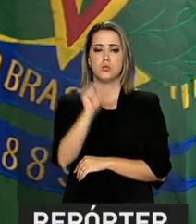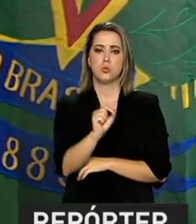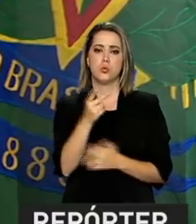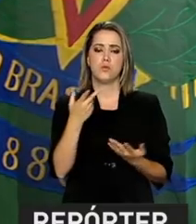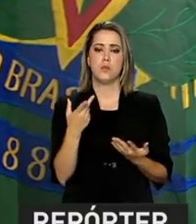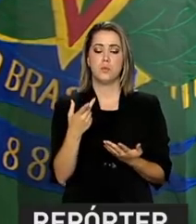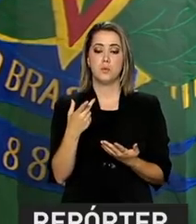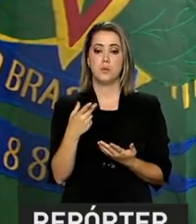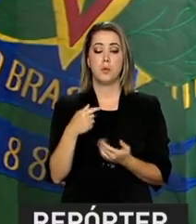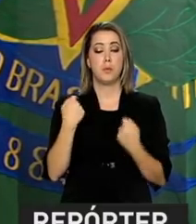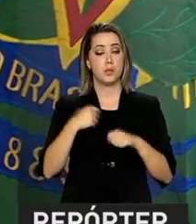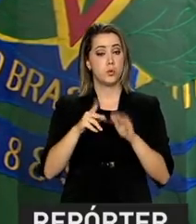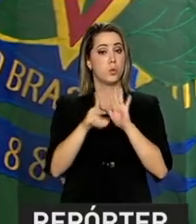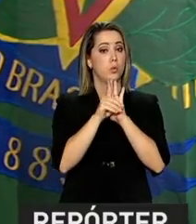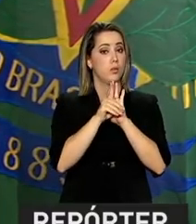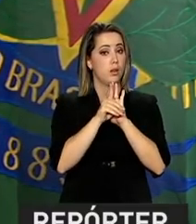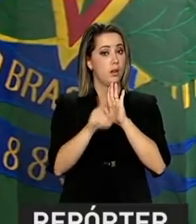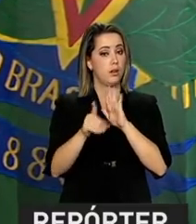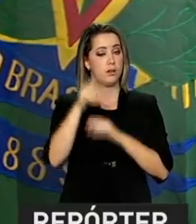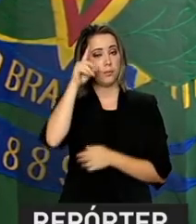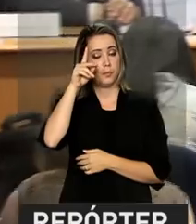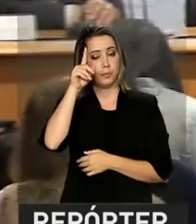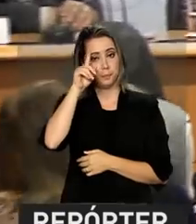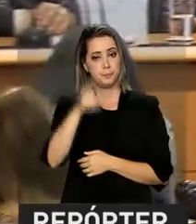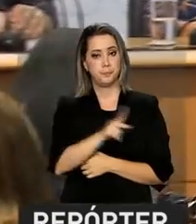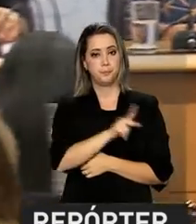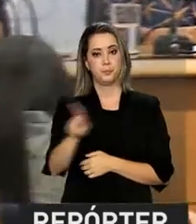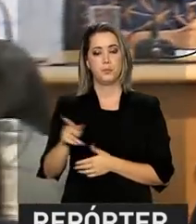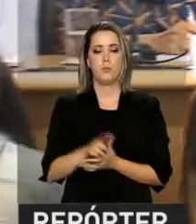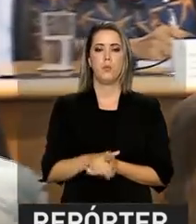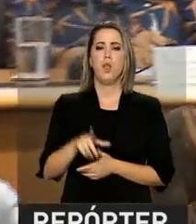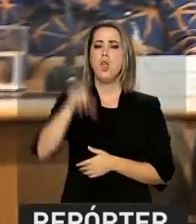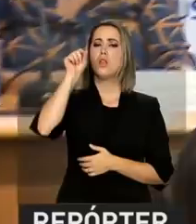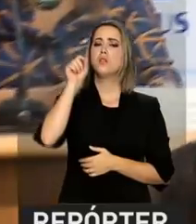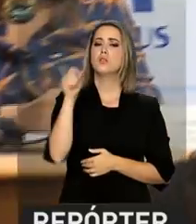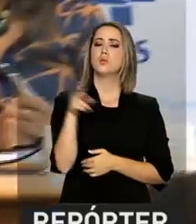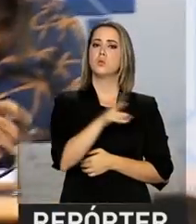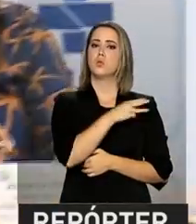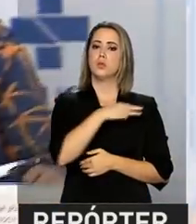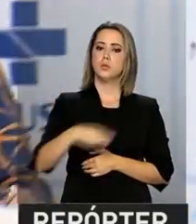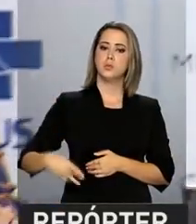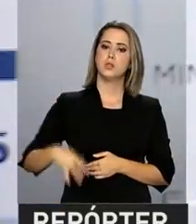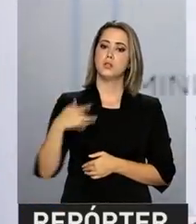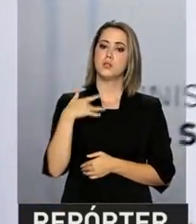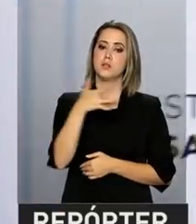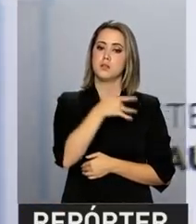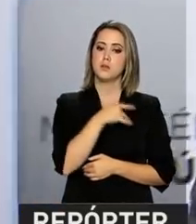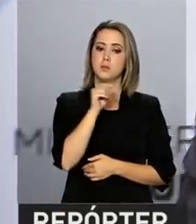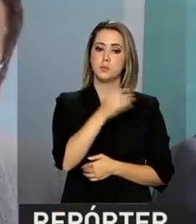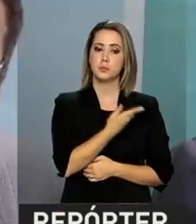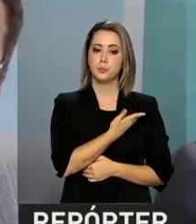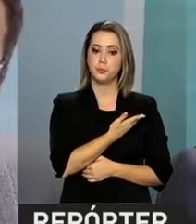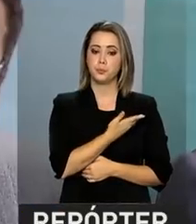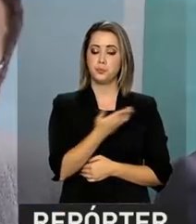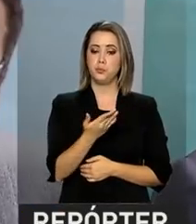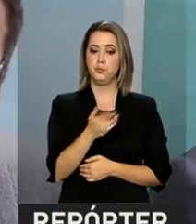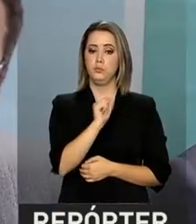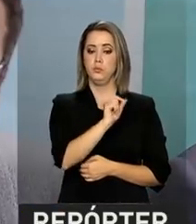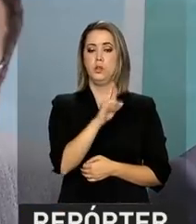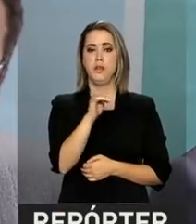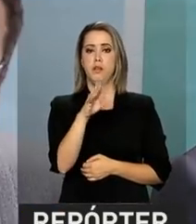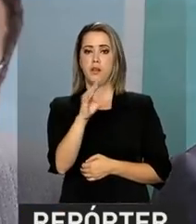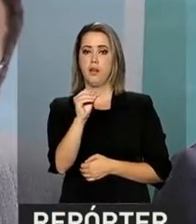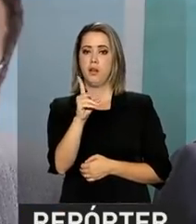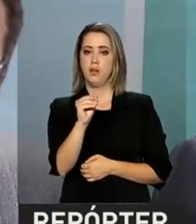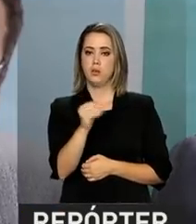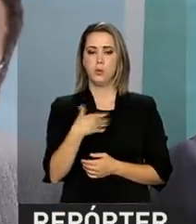via decreto presidencial. Escolhido para ser o ministro da Saúde do governo Temer, Ricardo Barros